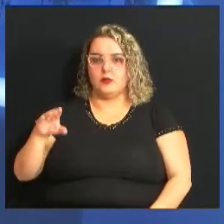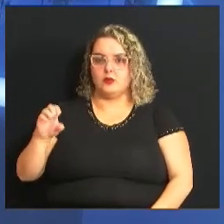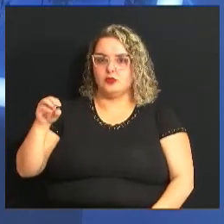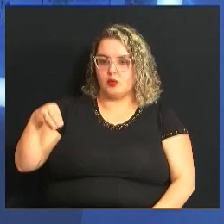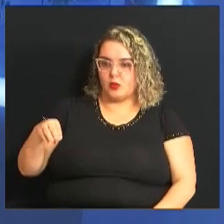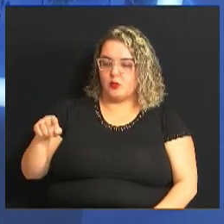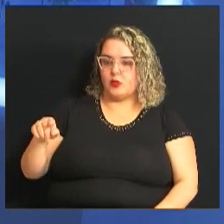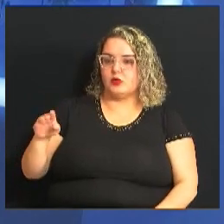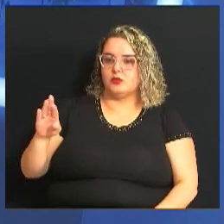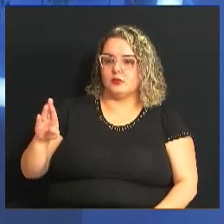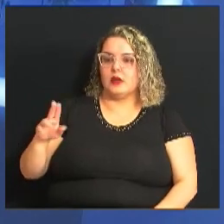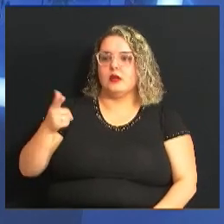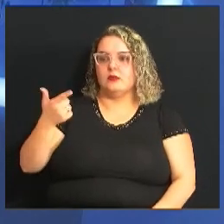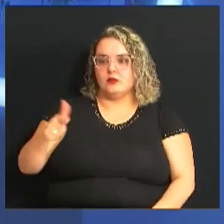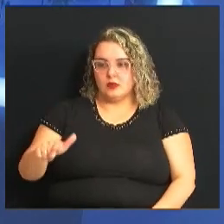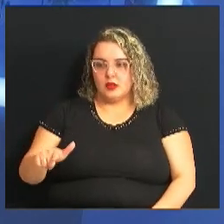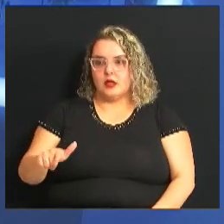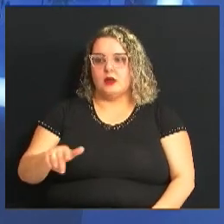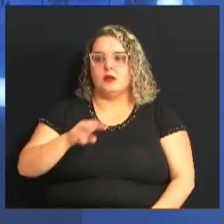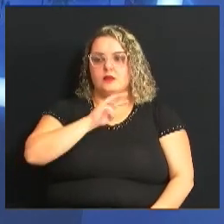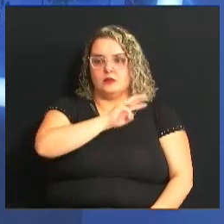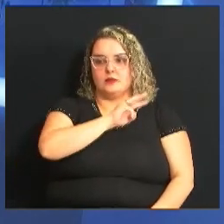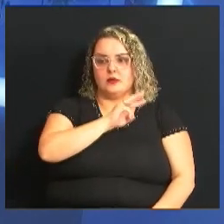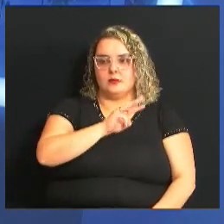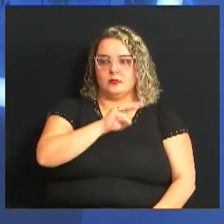www.prt15.mpt.mp.br. Eu vou repetir o site,